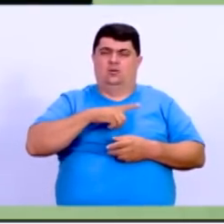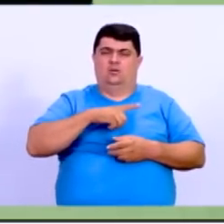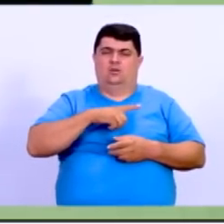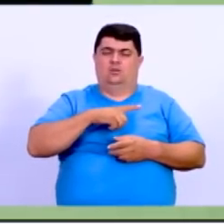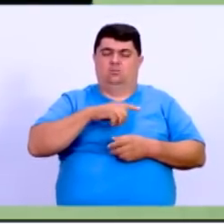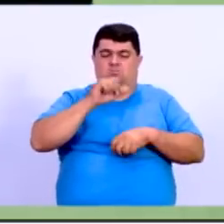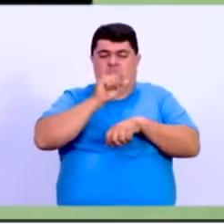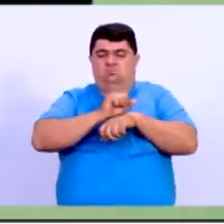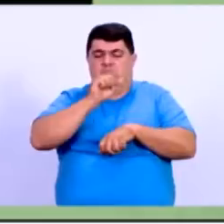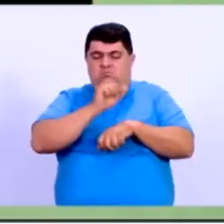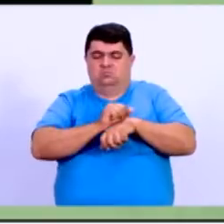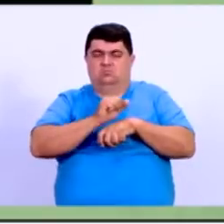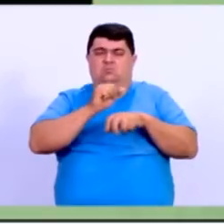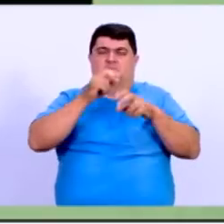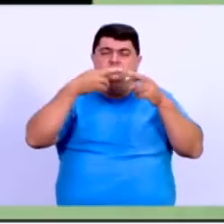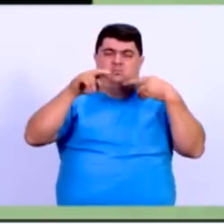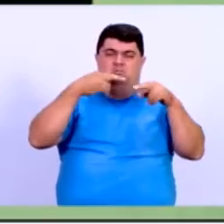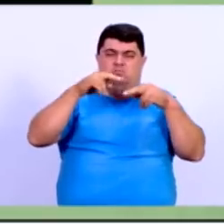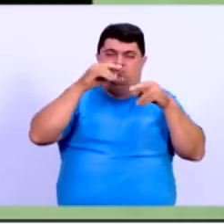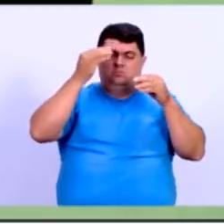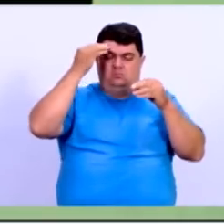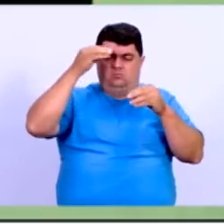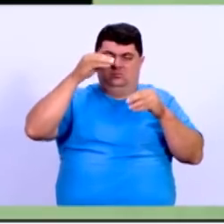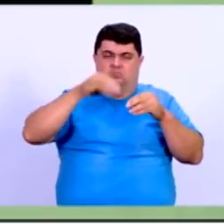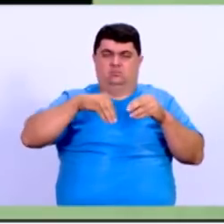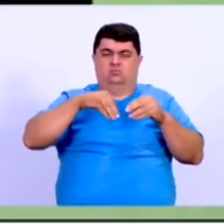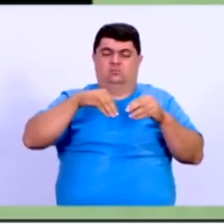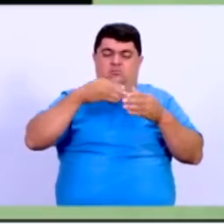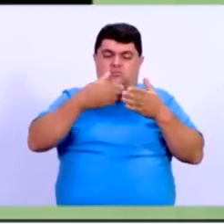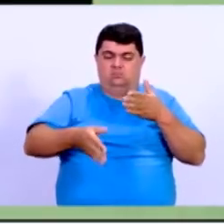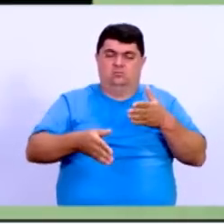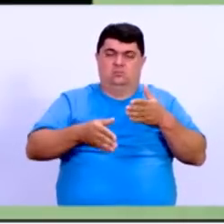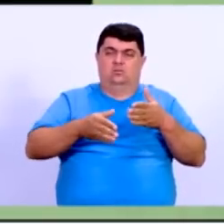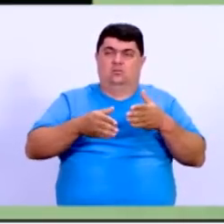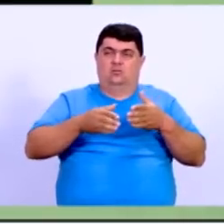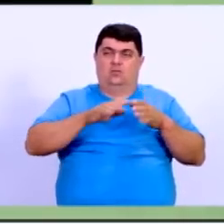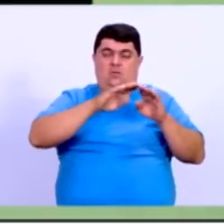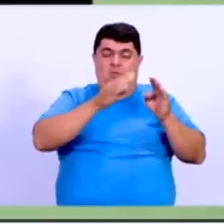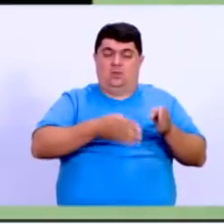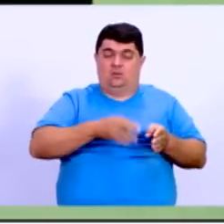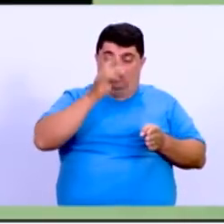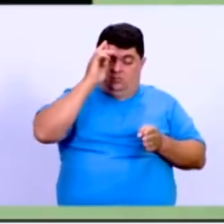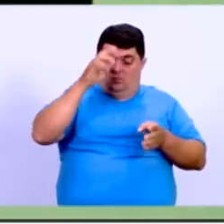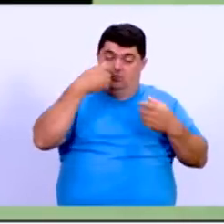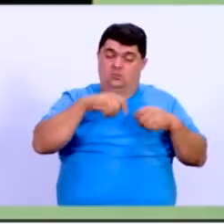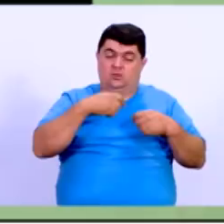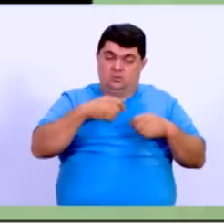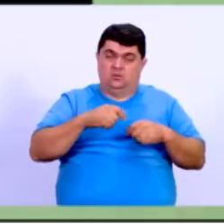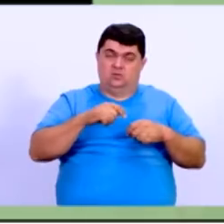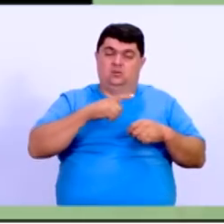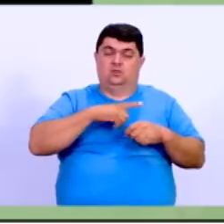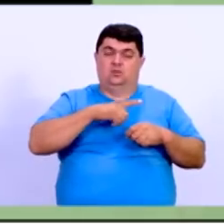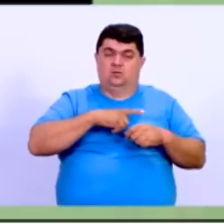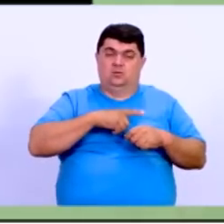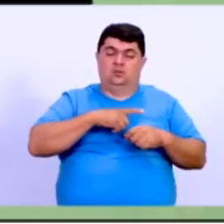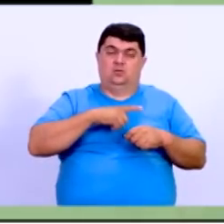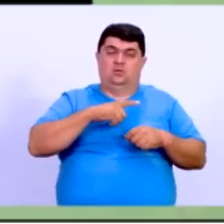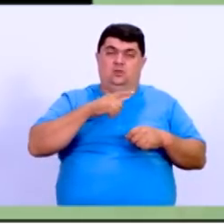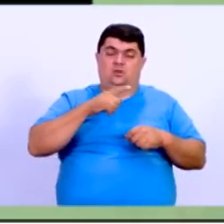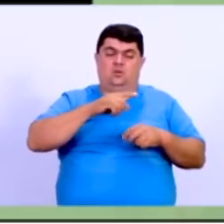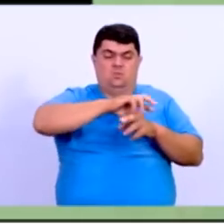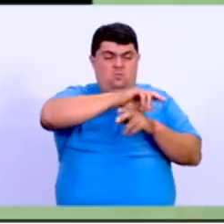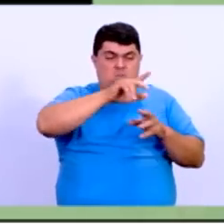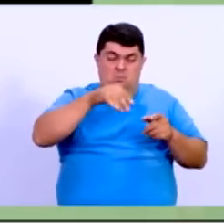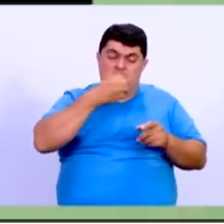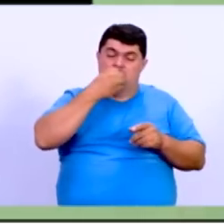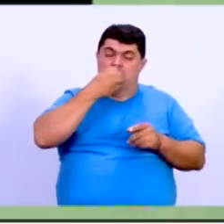tua rede de desempenho e disponibilidade do serviço. Por isso, pessoal, que esse cara aqui ele tem que ter o quê? Ele tem que ter uma alta taxa de